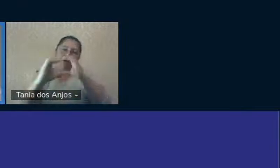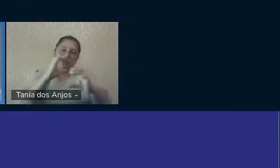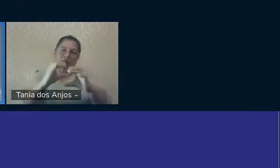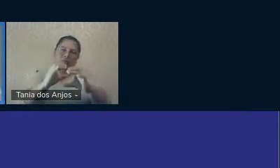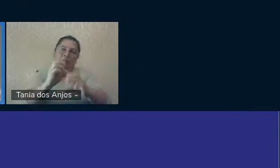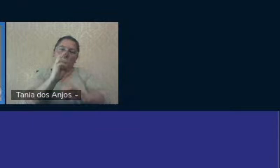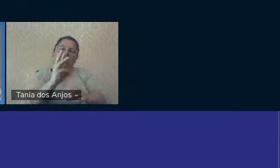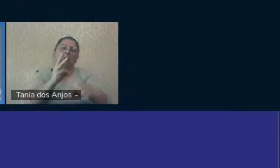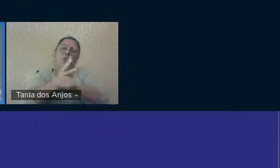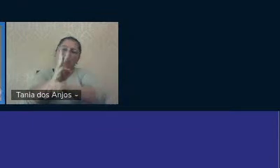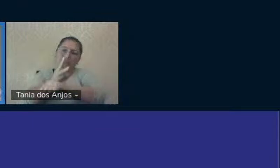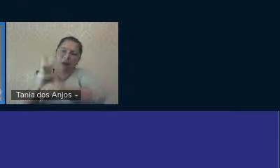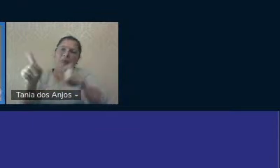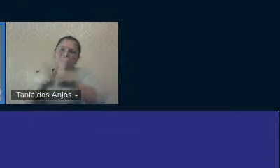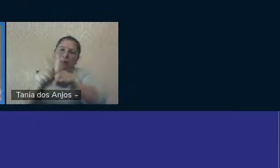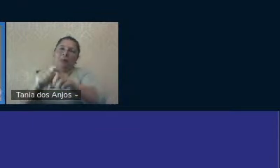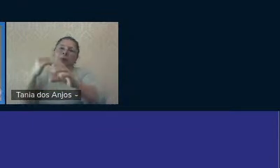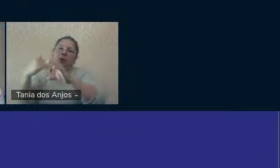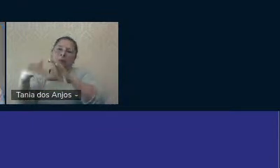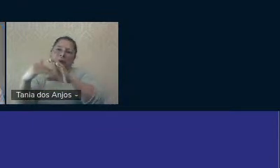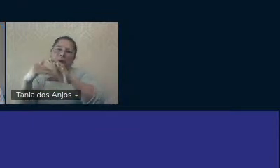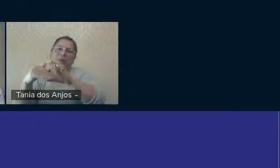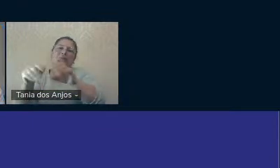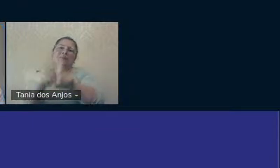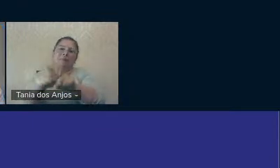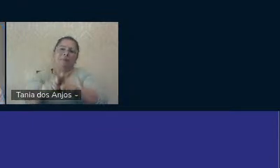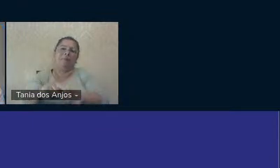vias, pelo e-mail